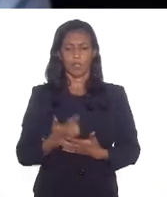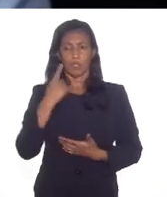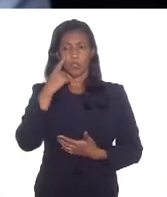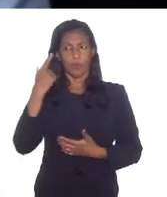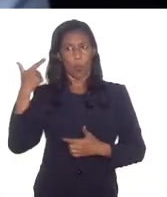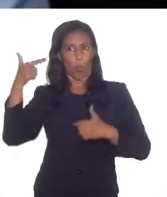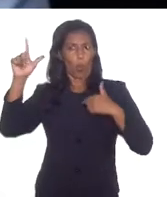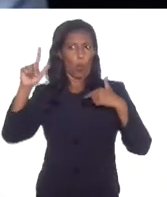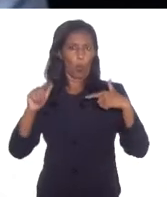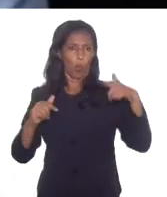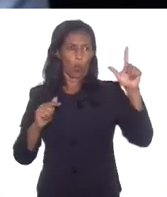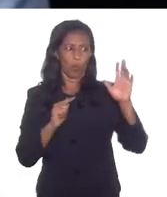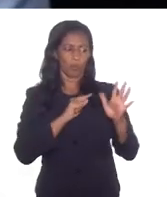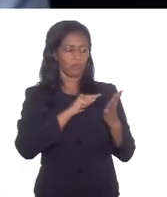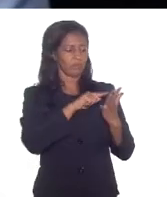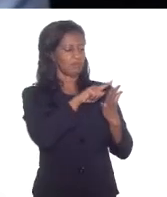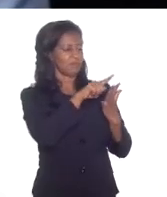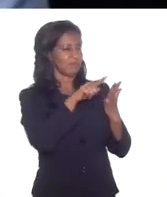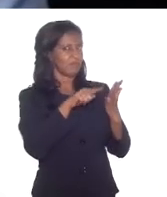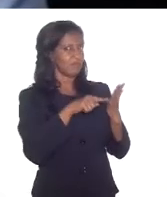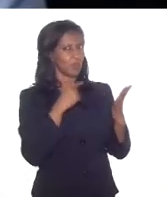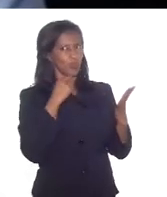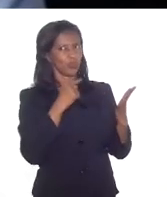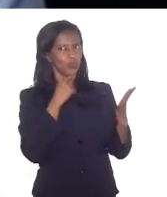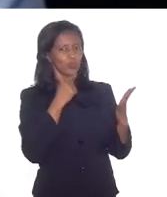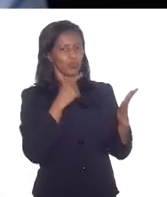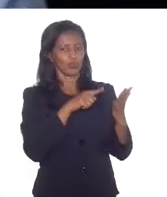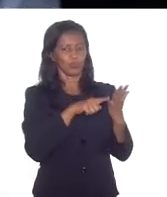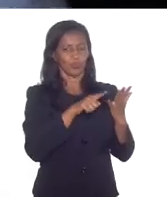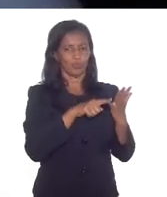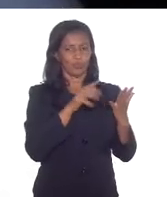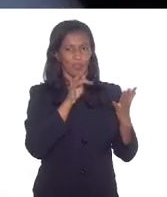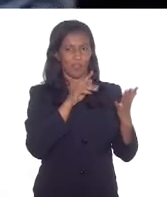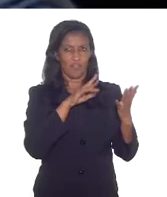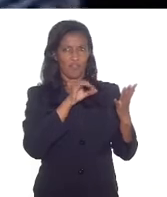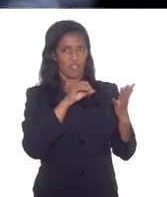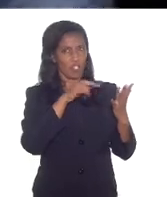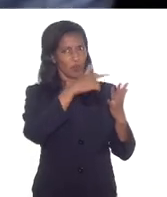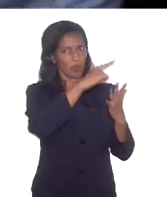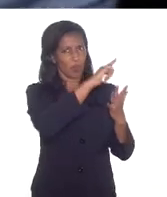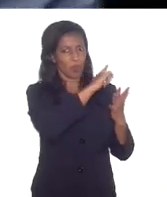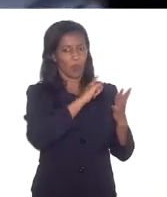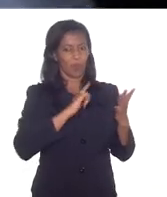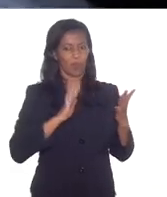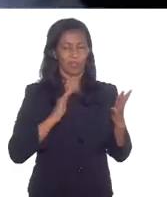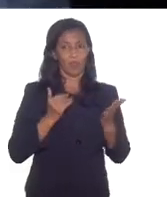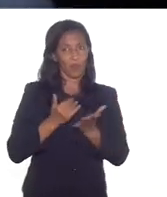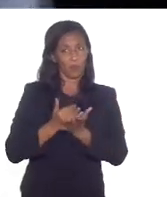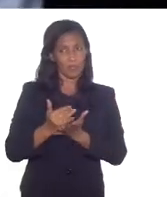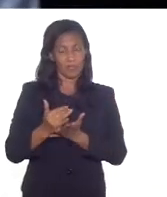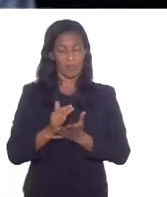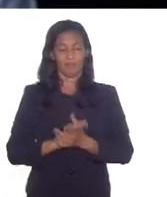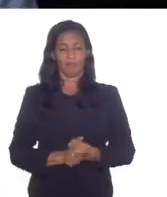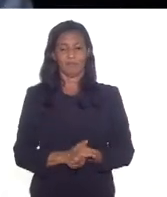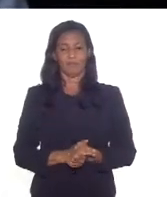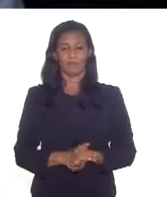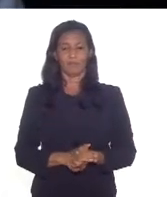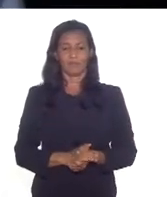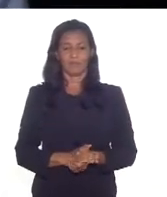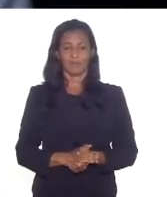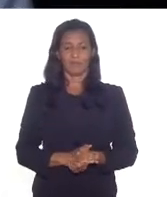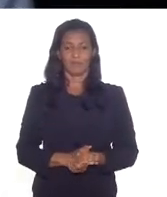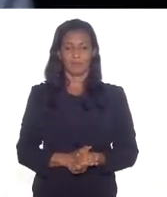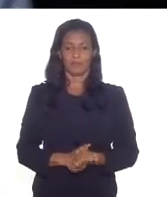estão naquelas figurinhas ali, eu não preciso nem falar, né? Marcelo Freixo, enfim. Vou nem falar, porque senão eu vou começar. Presidente,